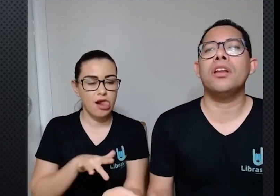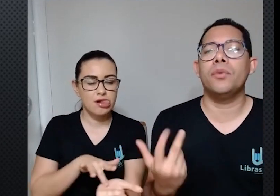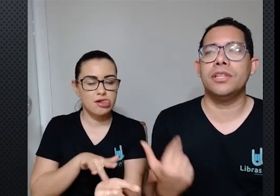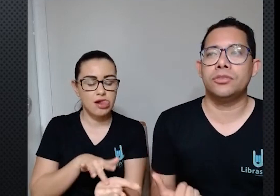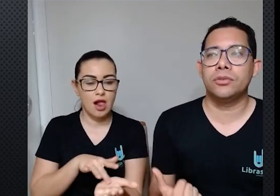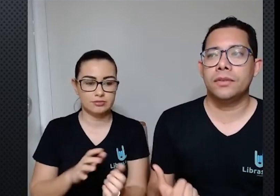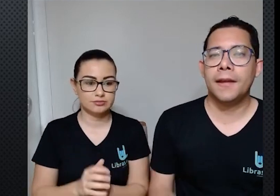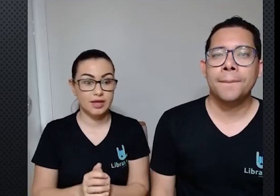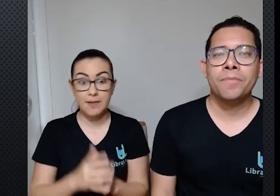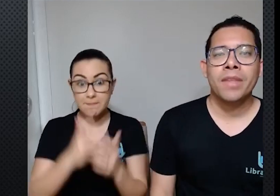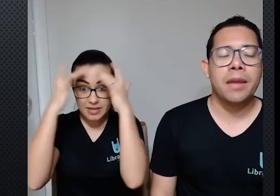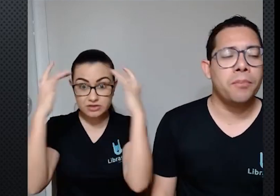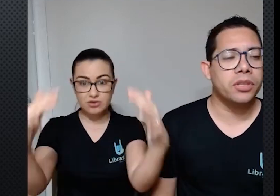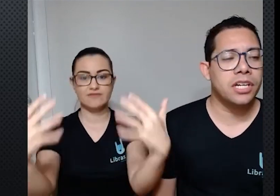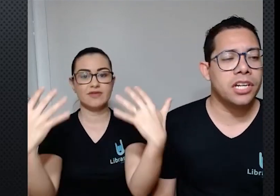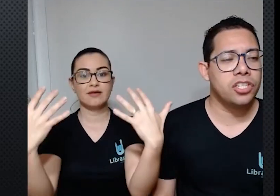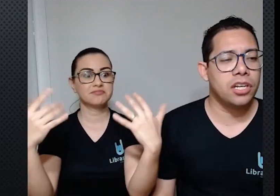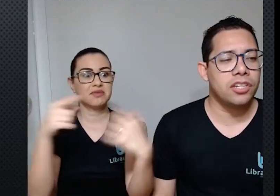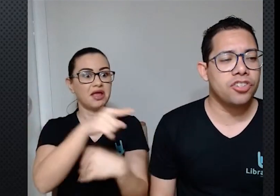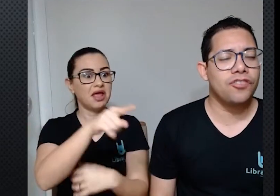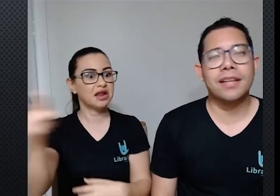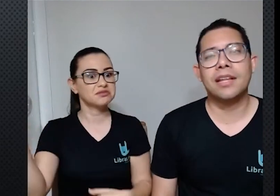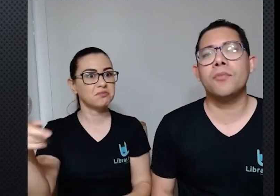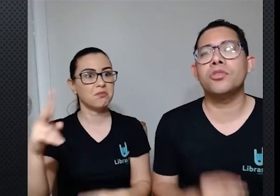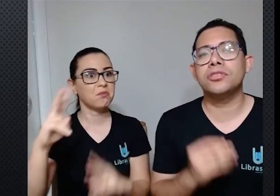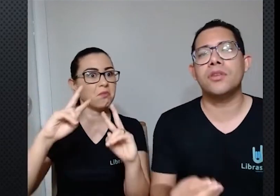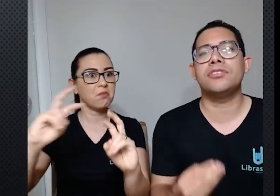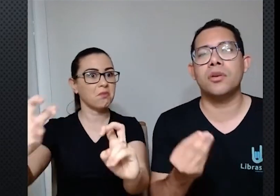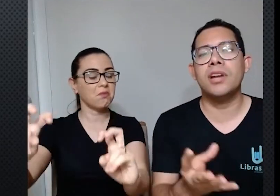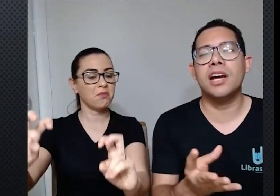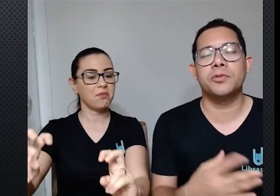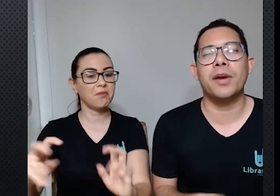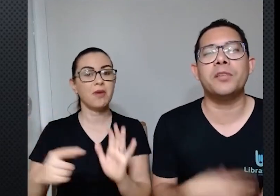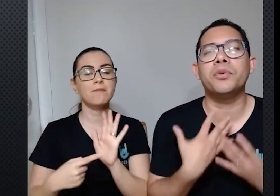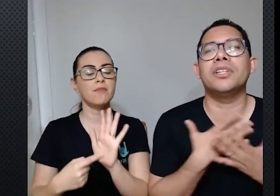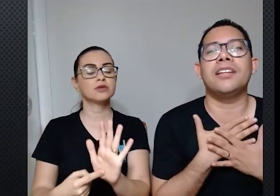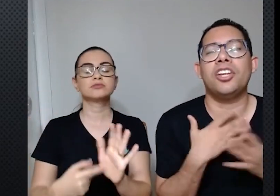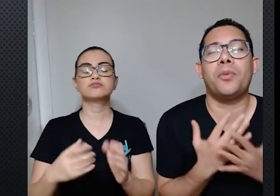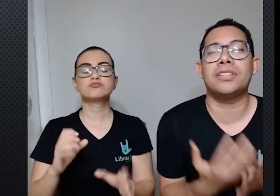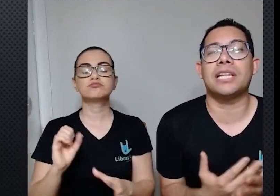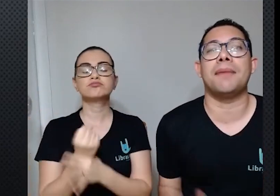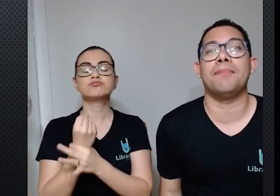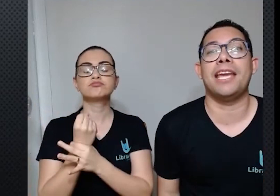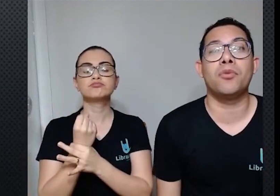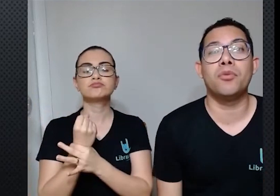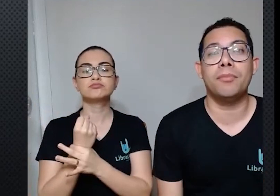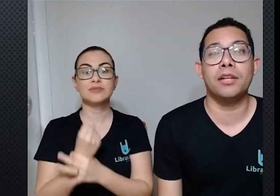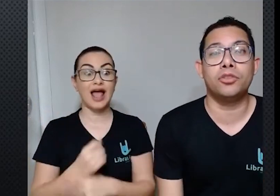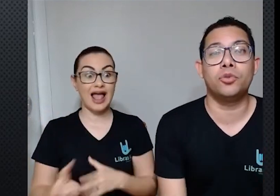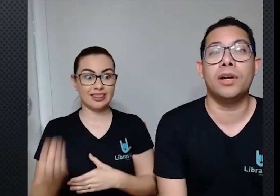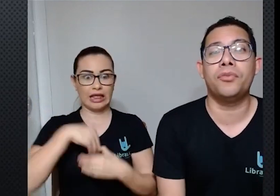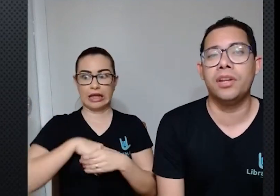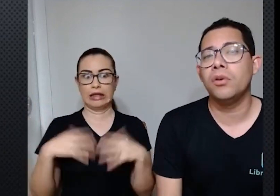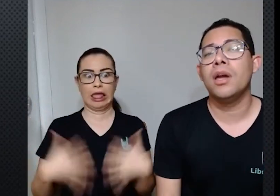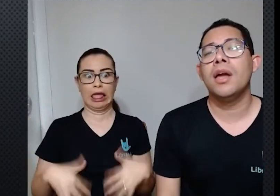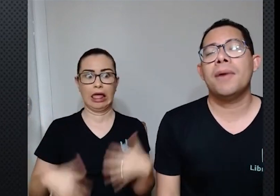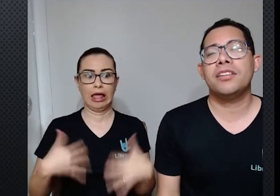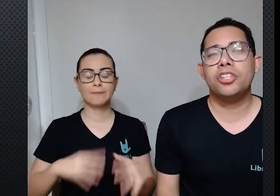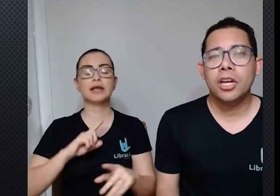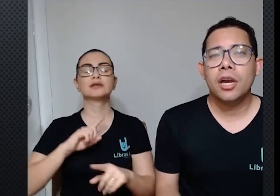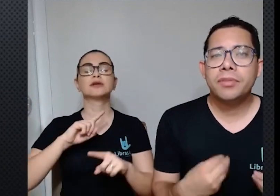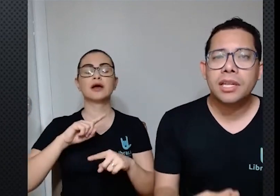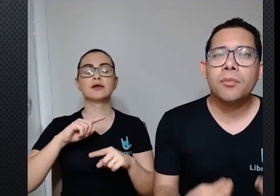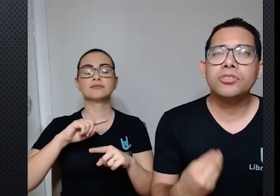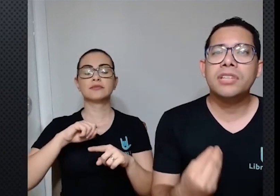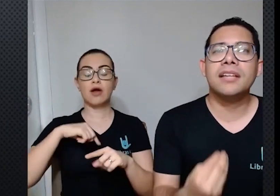não olham isso, né? É importante que a gente venha estar demonstrando segurança. Por mais por dentro a gente pode estar tremendo, com medo, suando frio, mas a